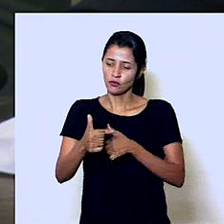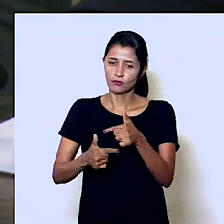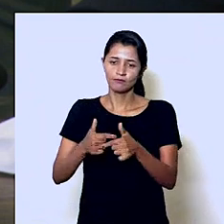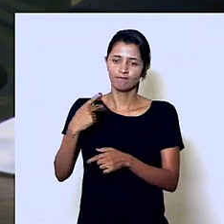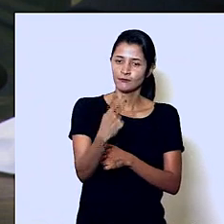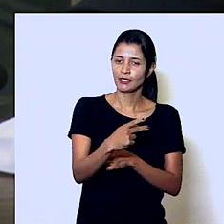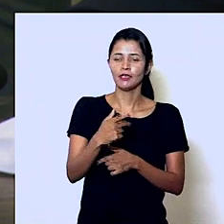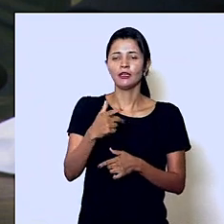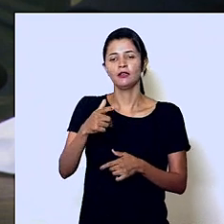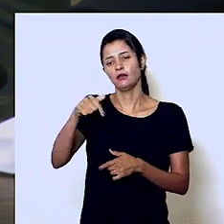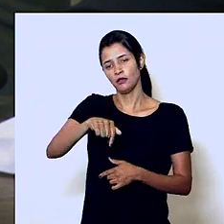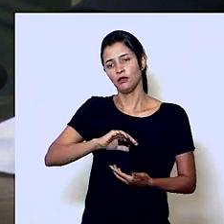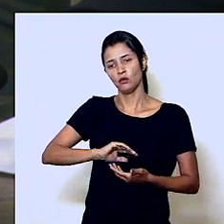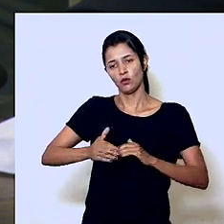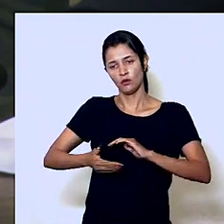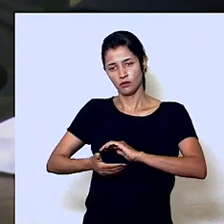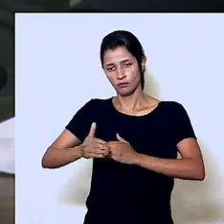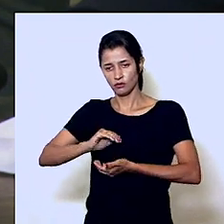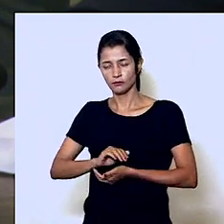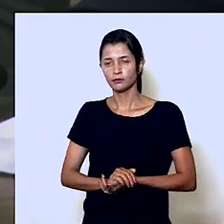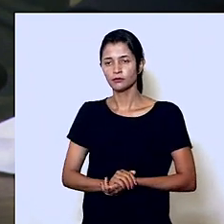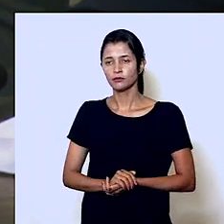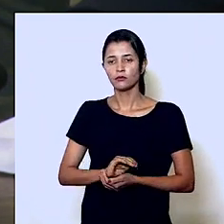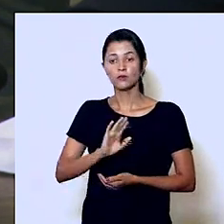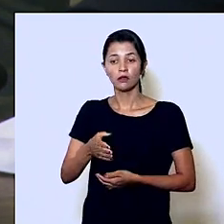Itamaraty. Os depoimentos se